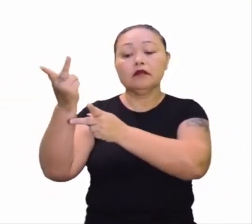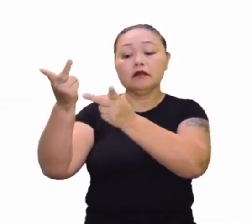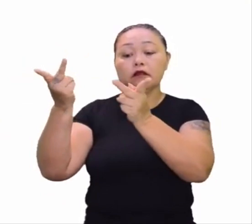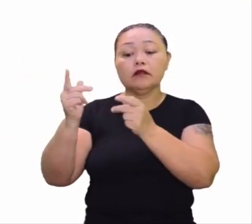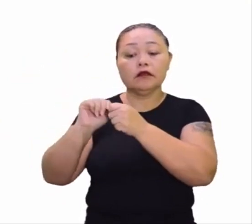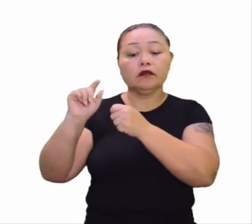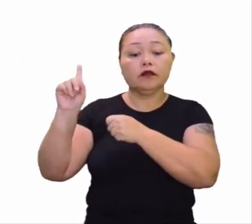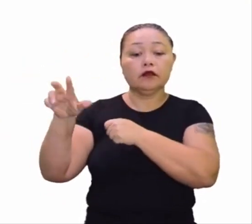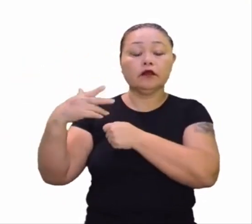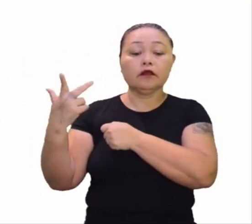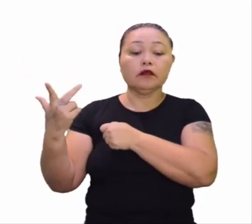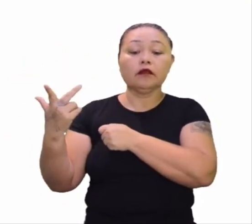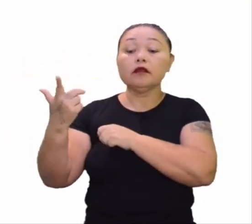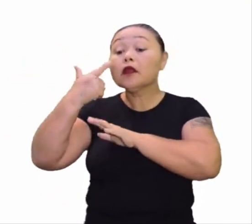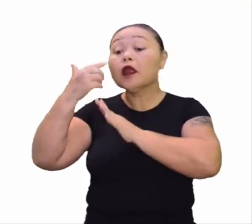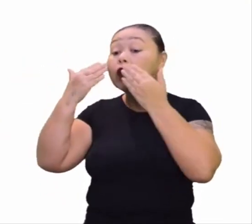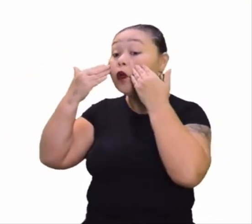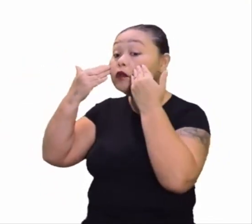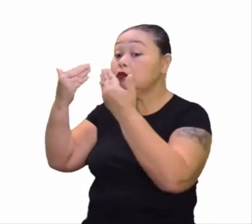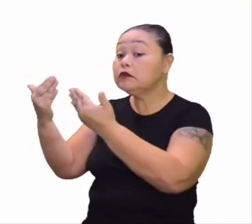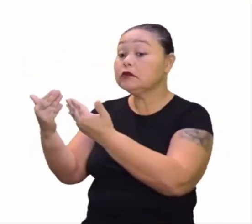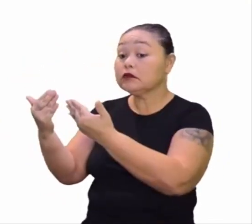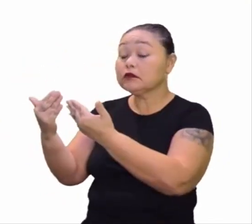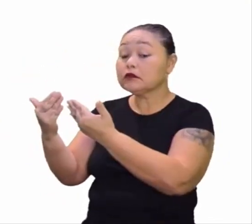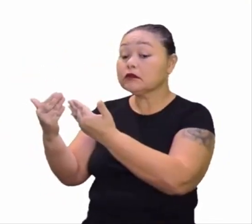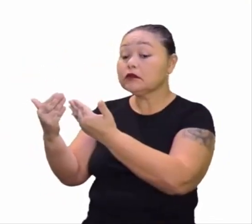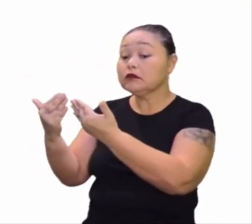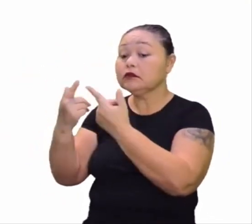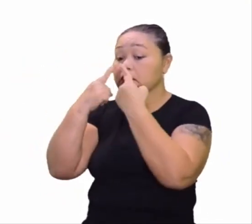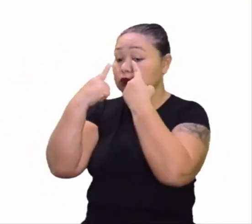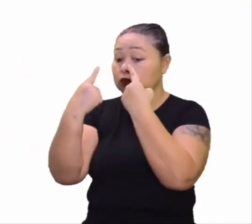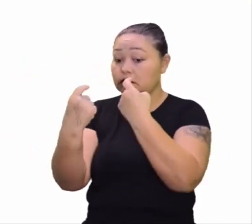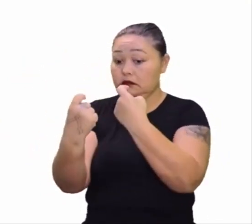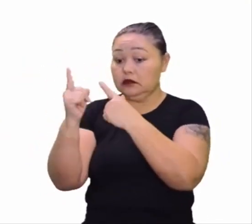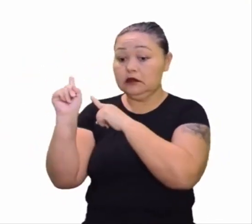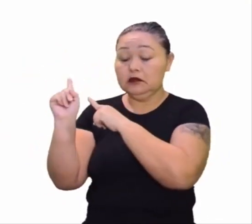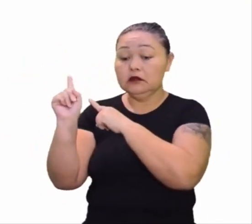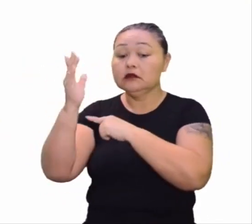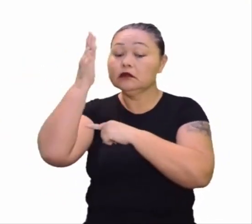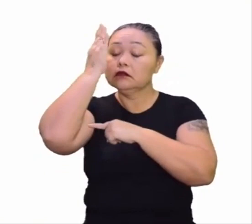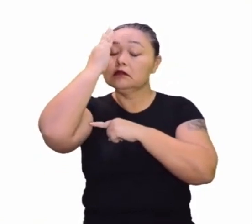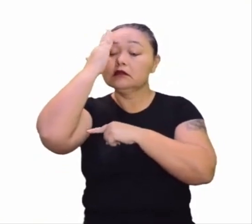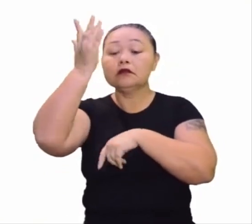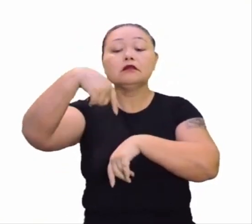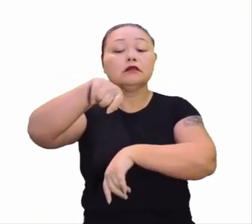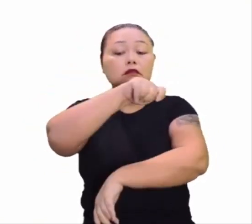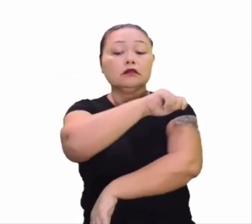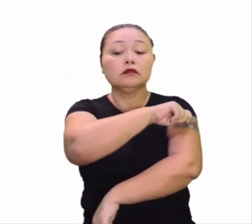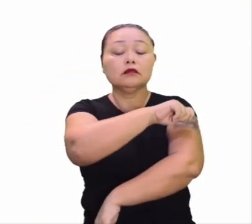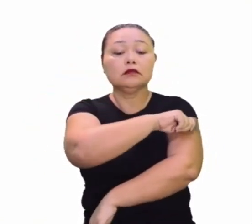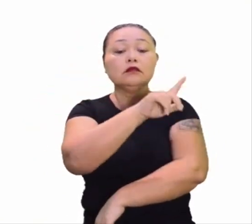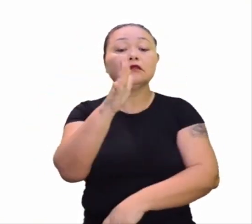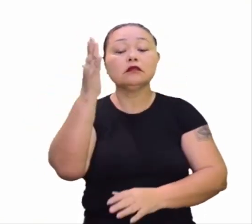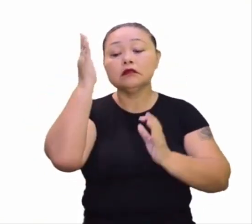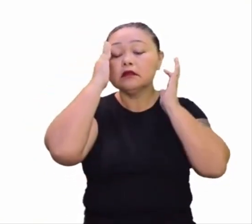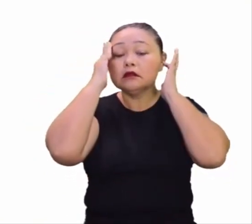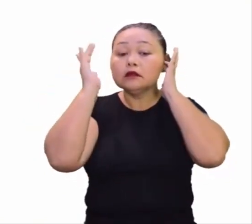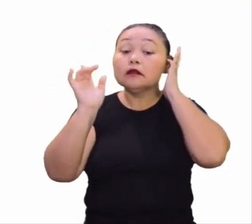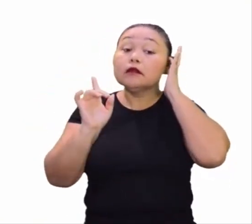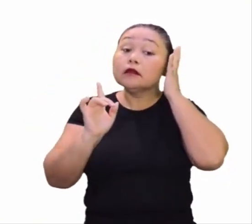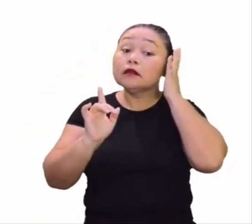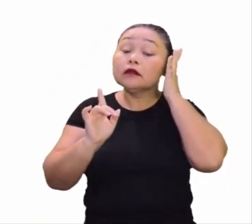pizza, Rogério, ele evidencia, e é interessante, sabemos que o nosso querido aluno já sabe disso. Exato.